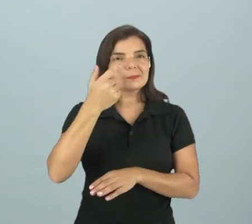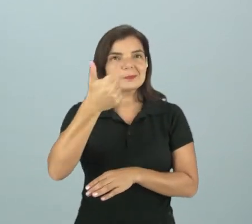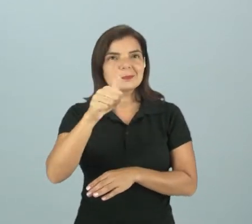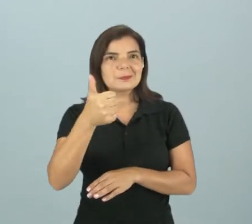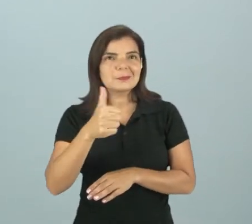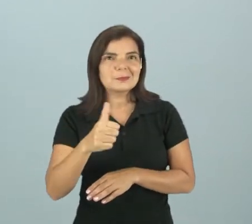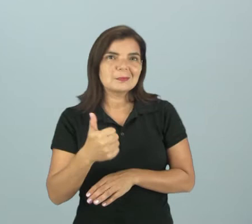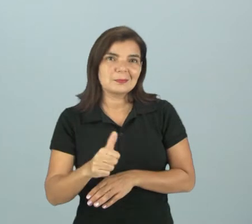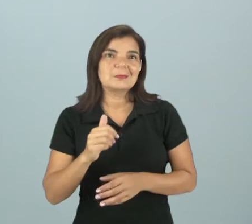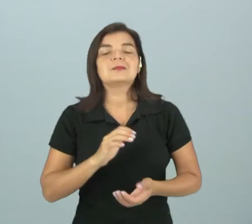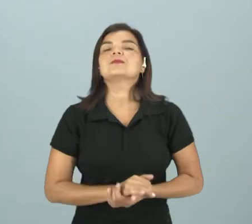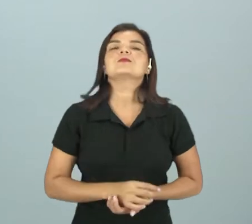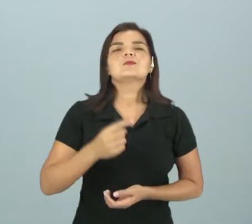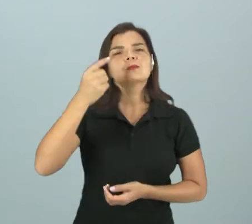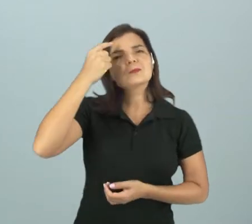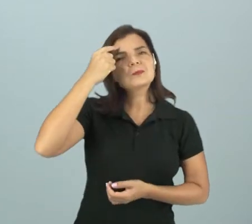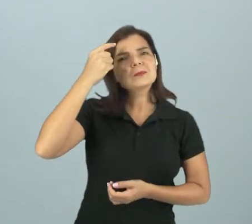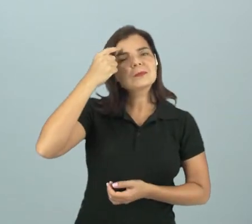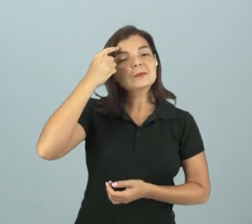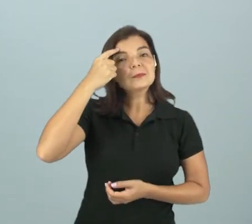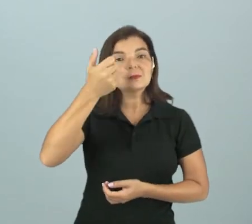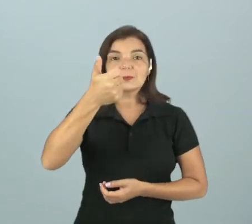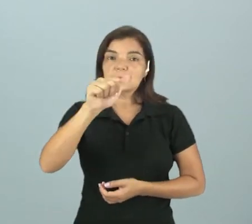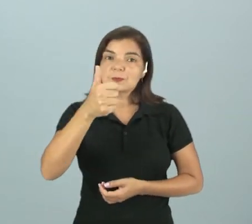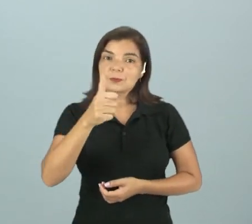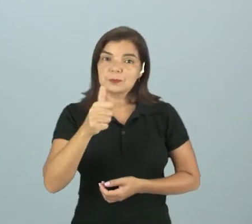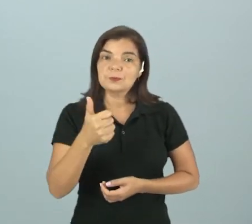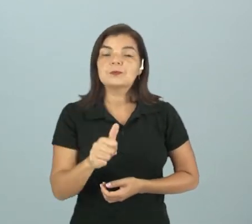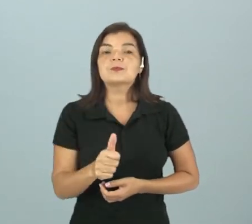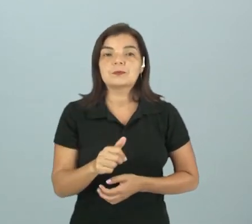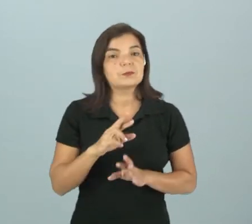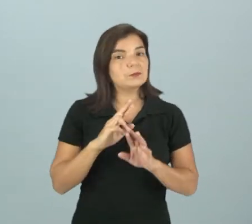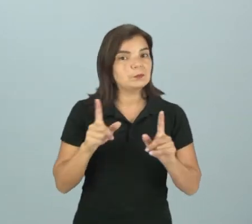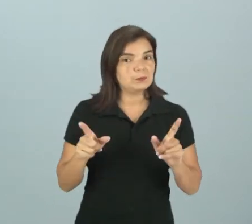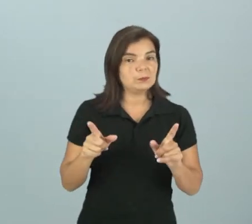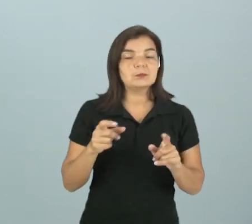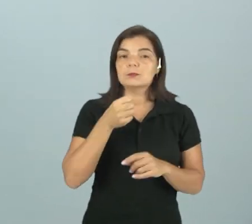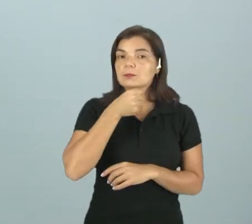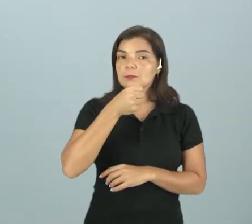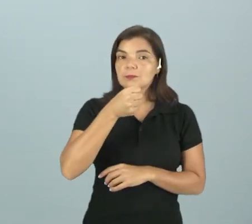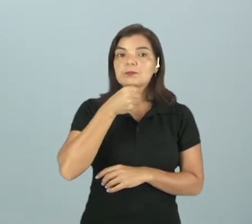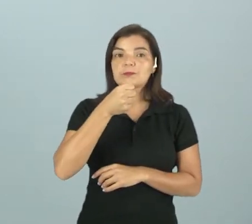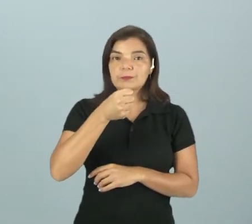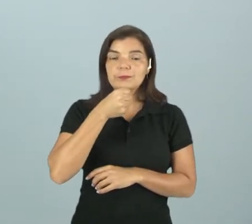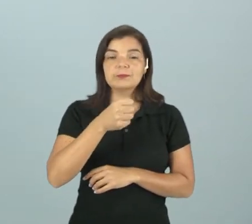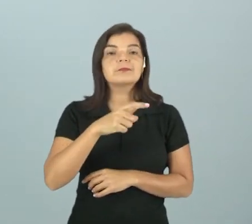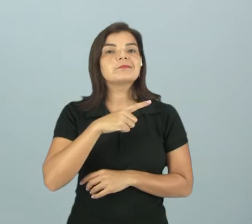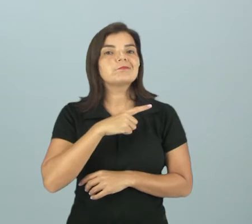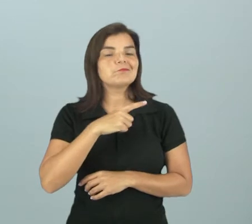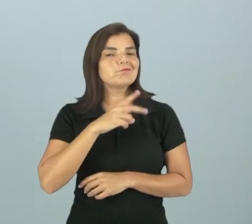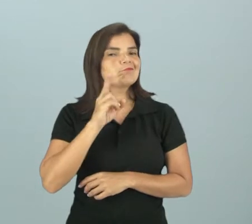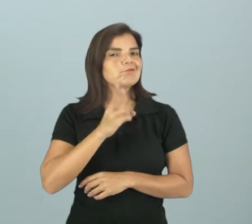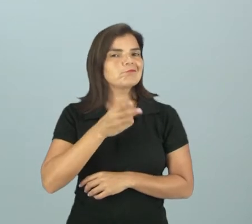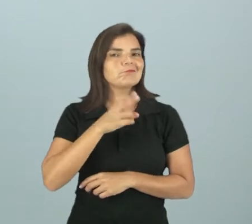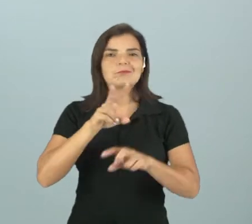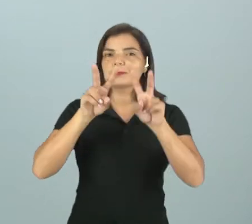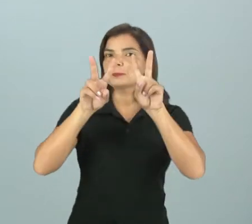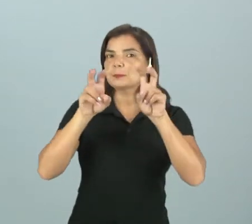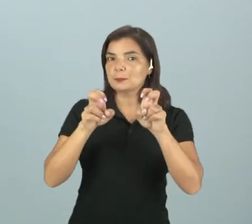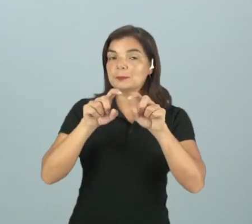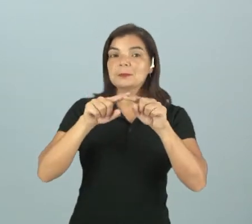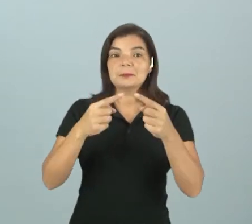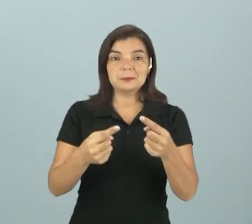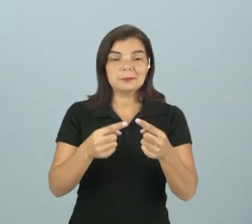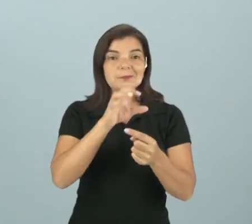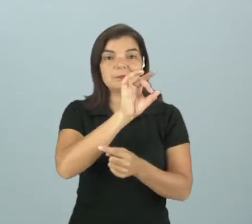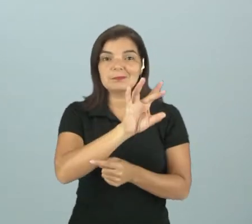analisar. Reflitam que nós estamos analisando aqui diferentes reportagens que tratam do mesmo tema,